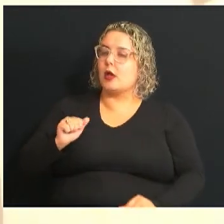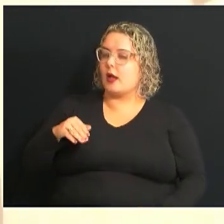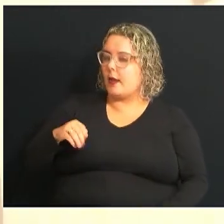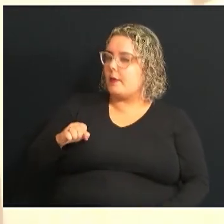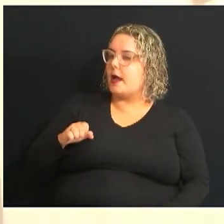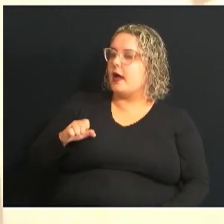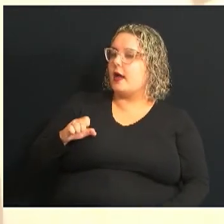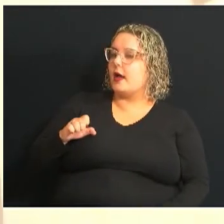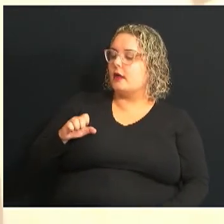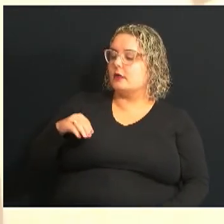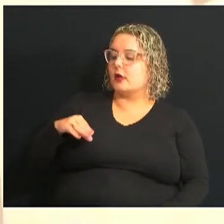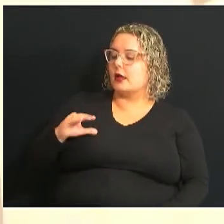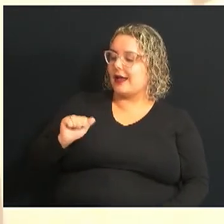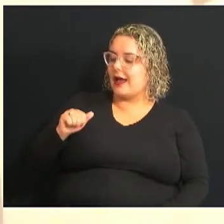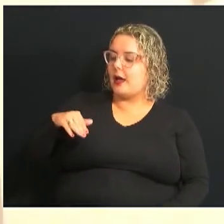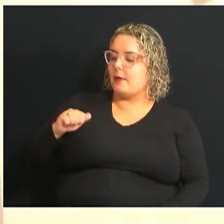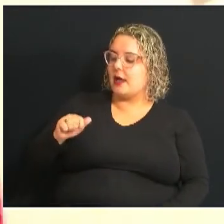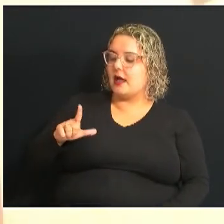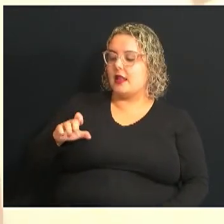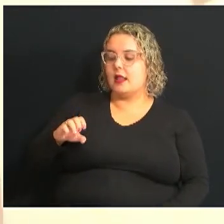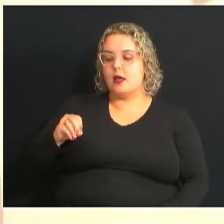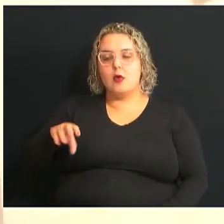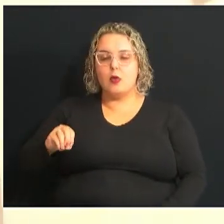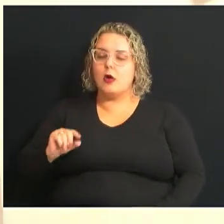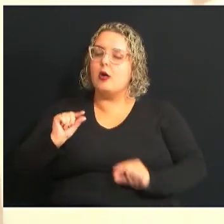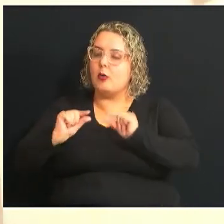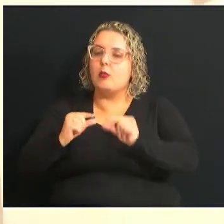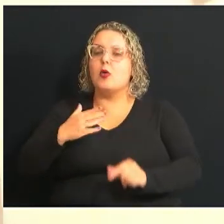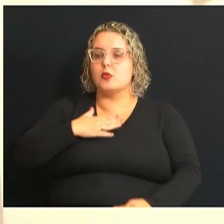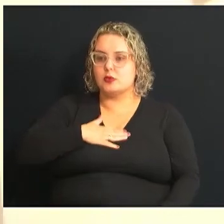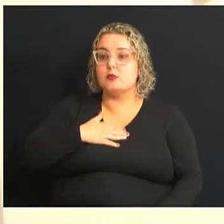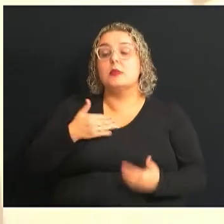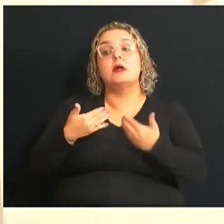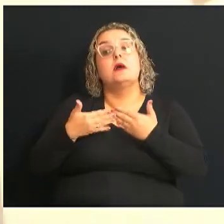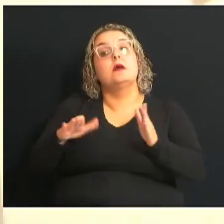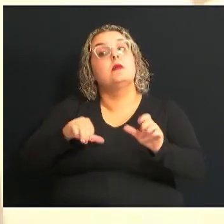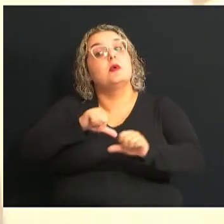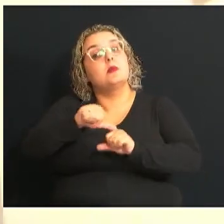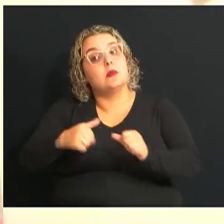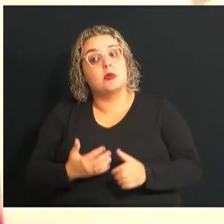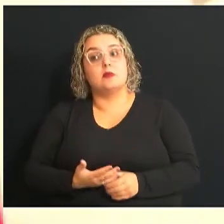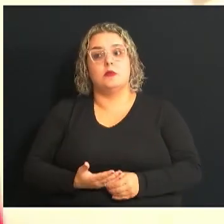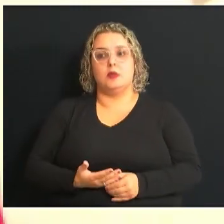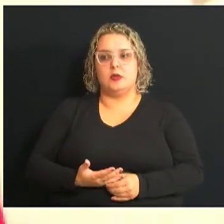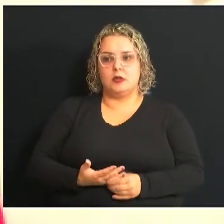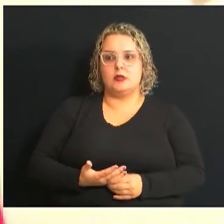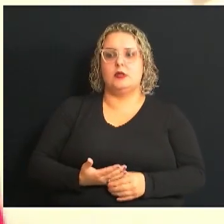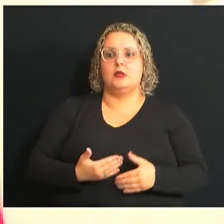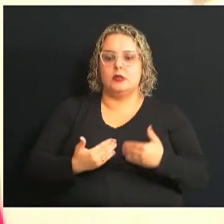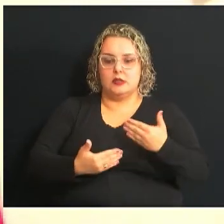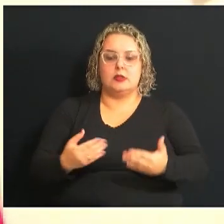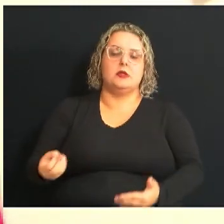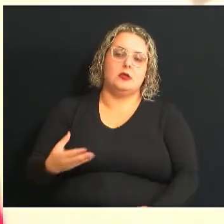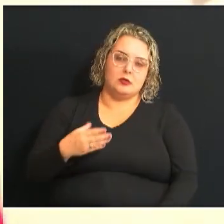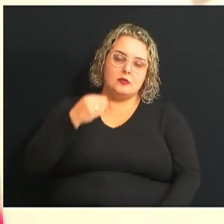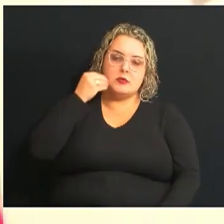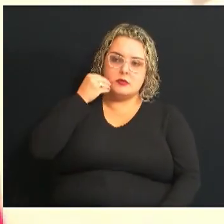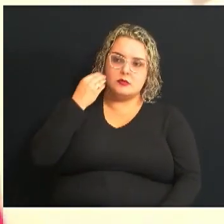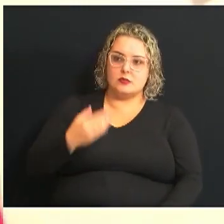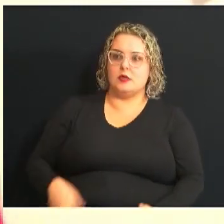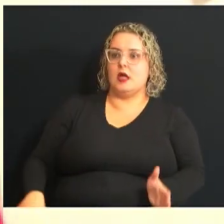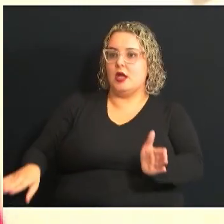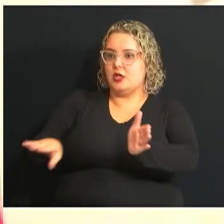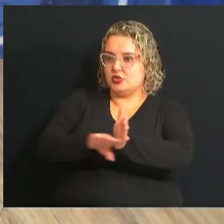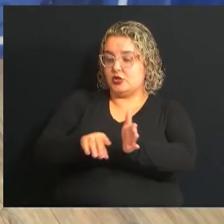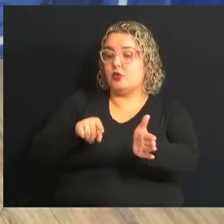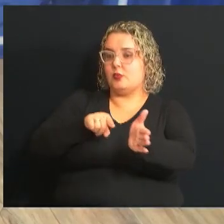adaptando, trazendo um pouco de mim, mas também muito aberta para o que eu podia aprender nessa nova vivência. Ô Isabel, chegou um questionamento